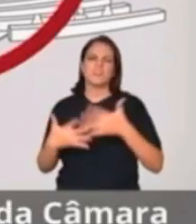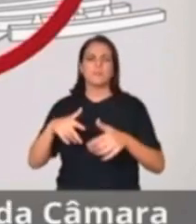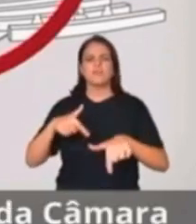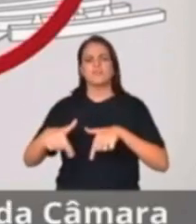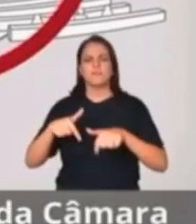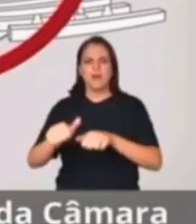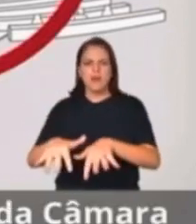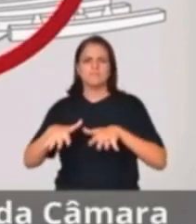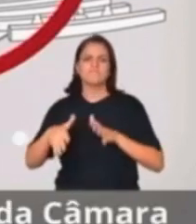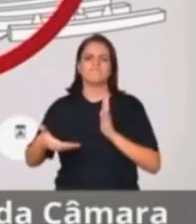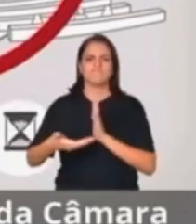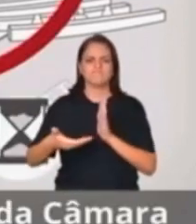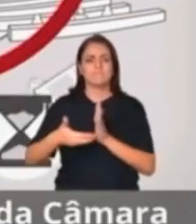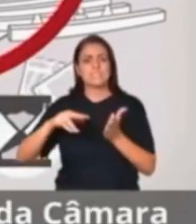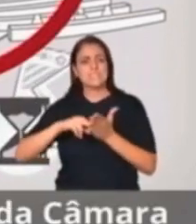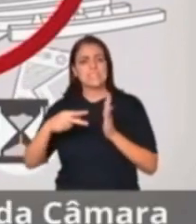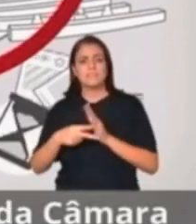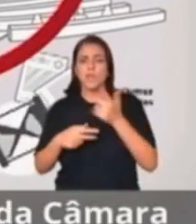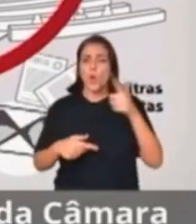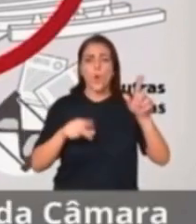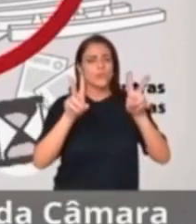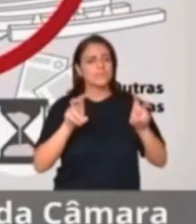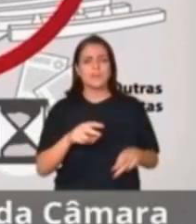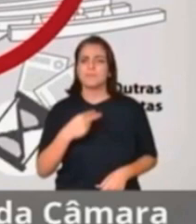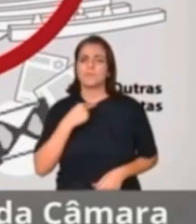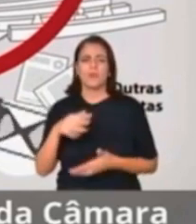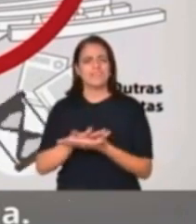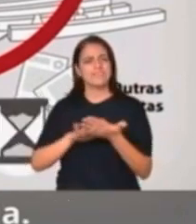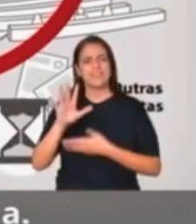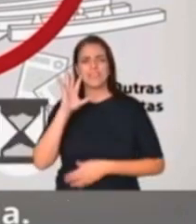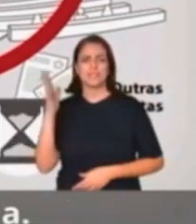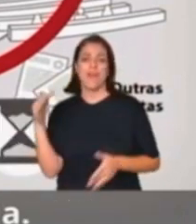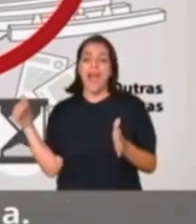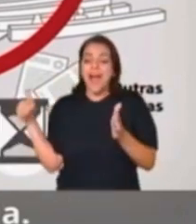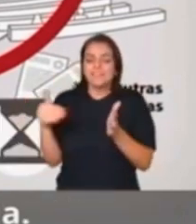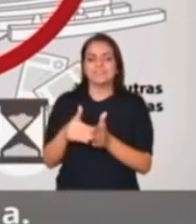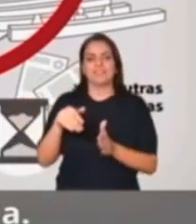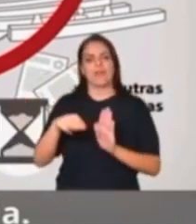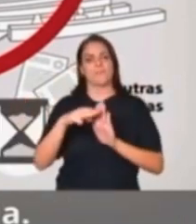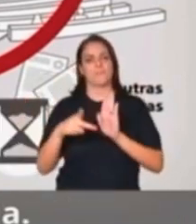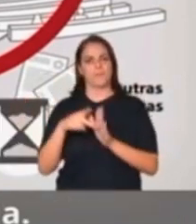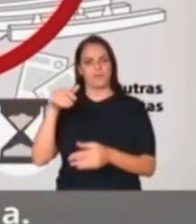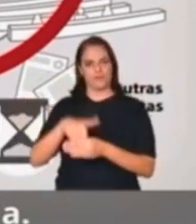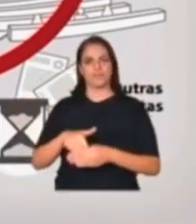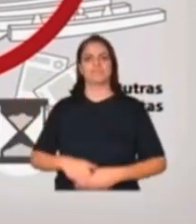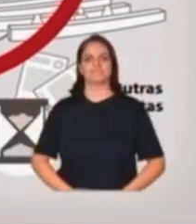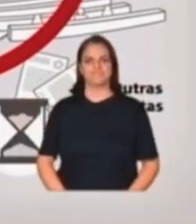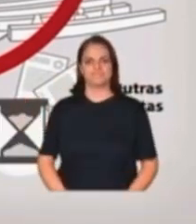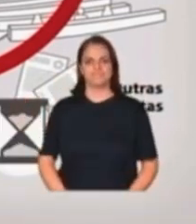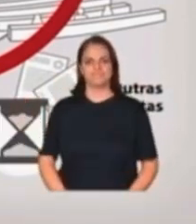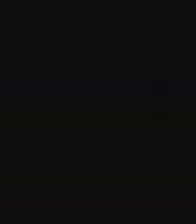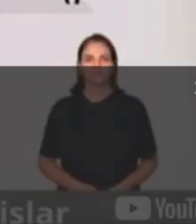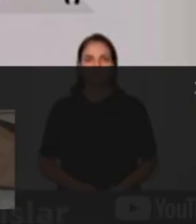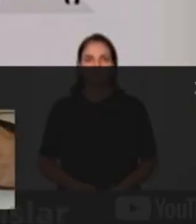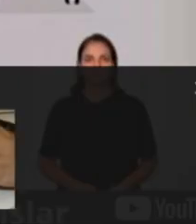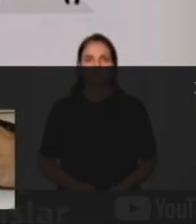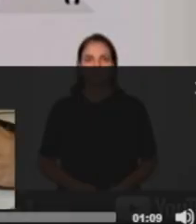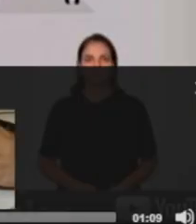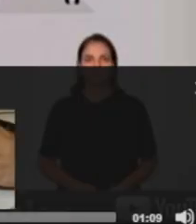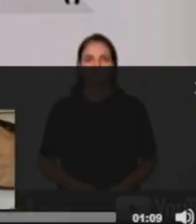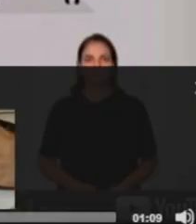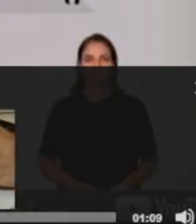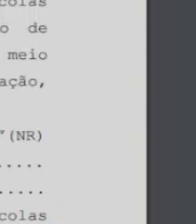a pauta Isso significa que nada é analisado pelo plenário da câmara ou do Senado até que ela seja votada hoje